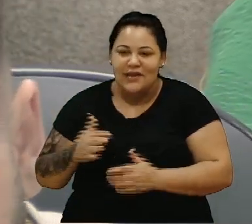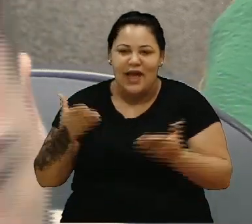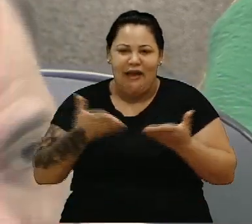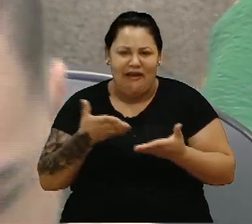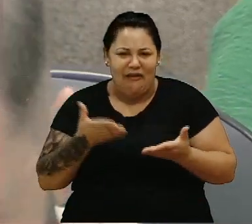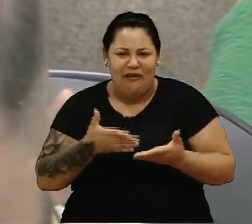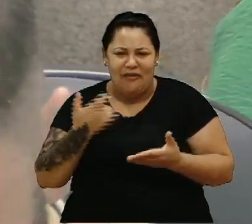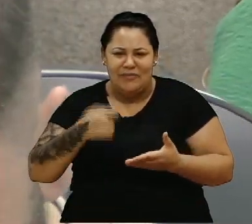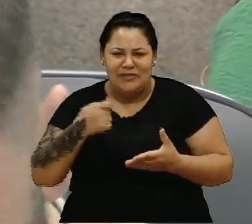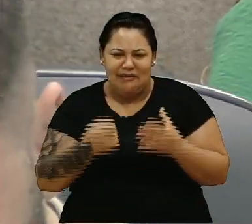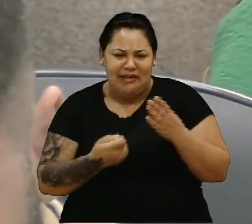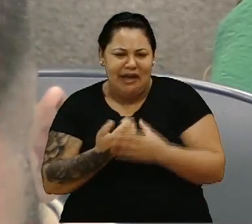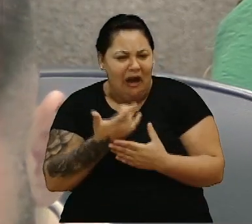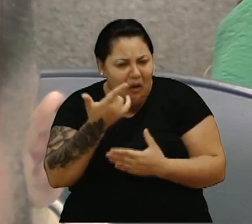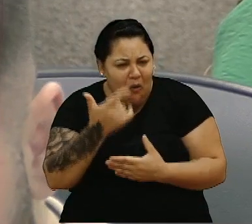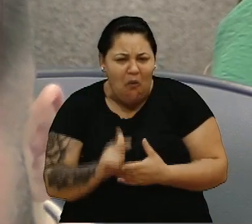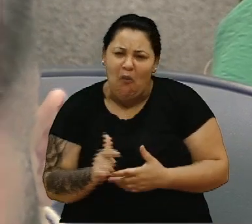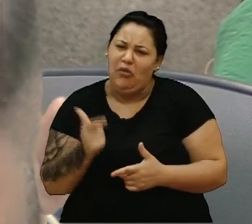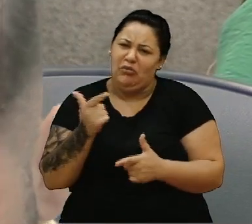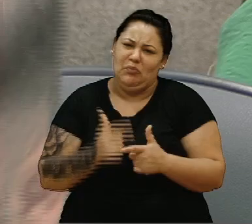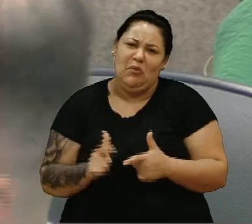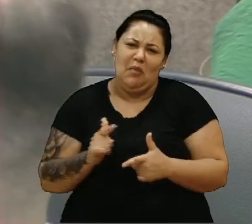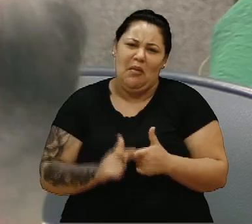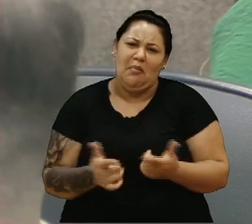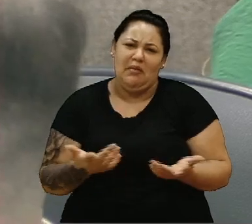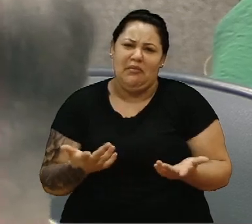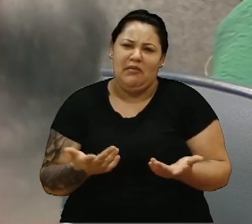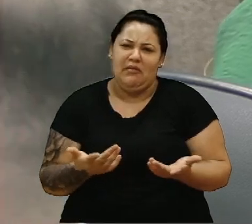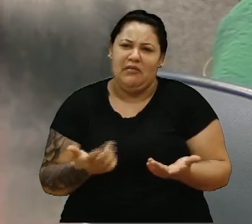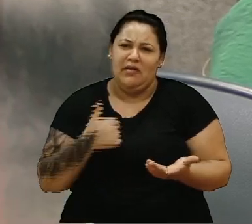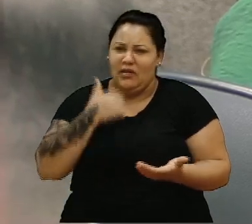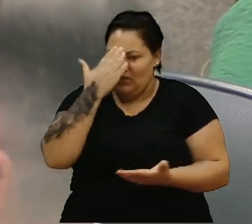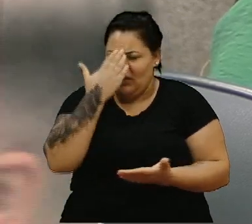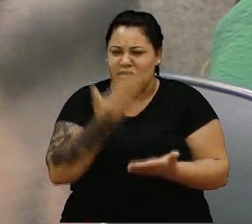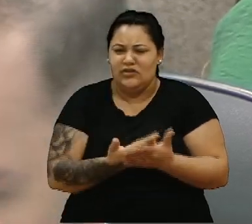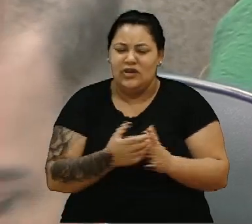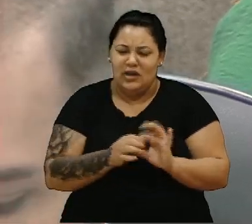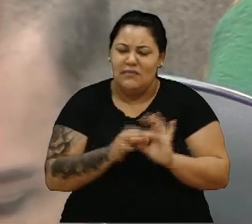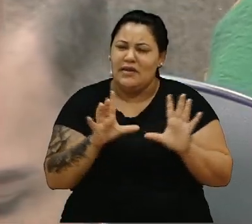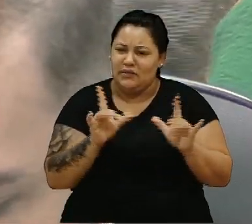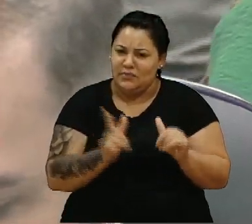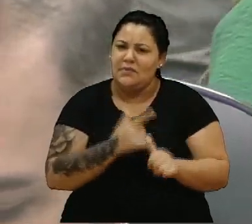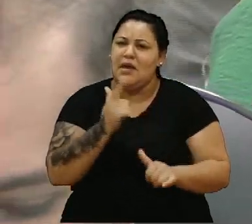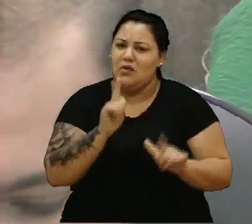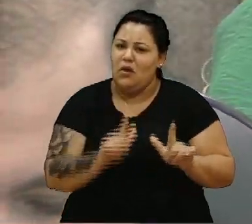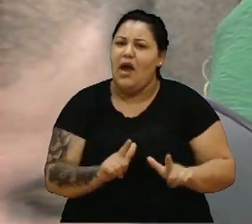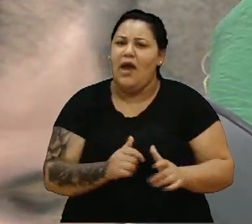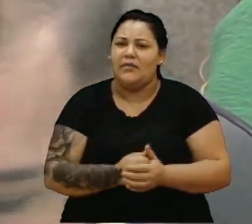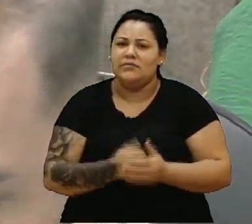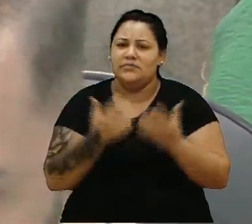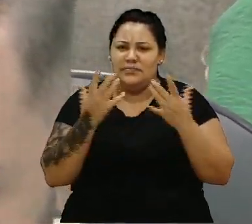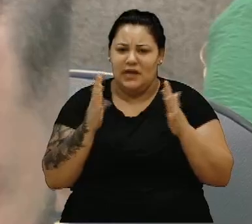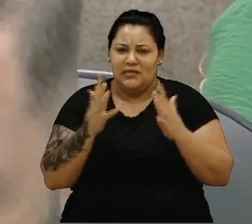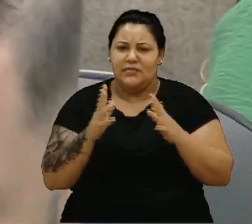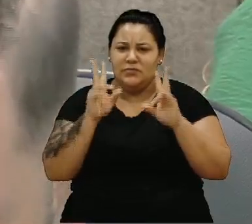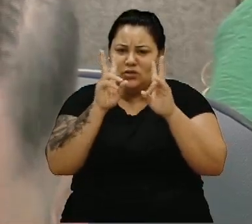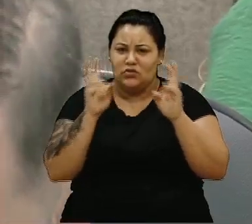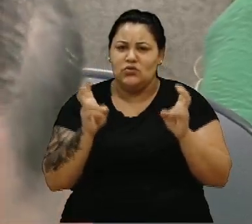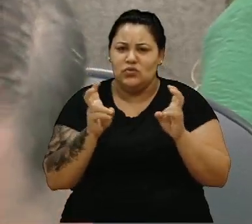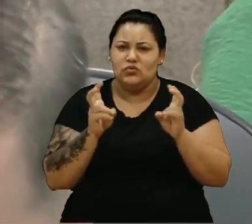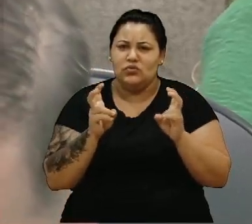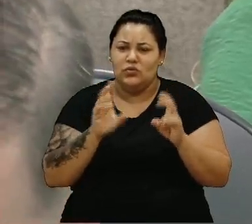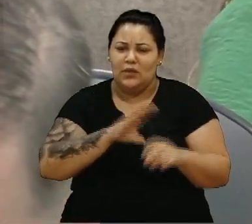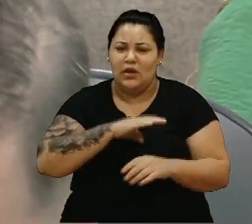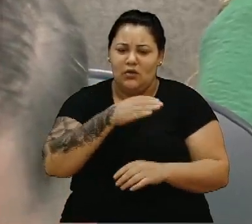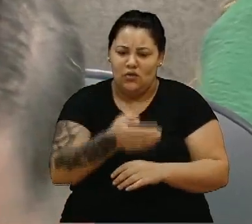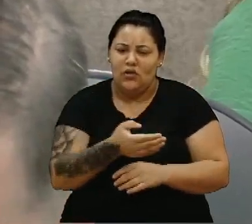querendo criar um outro problema. Eu acredito que é liberdade em primeiro lugar e parabéns pelo tema e parabéns pela sua coragem de